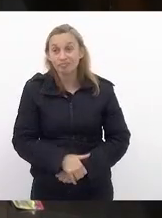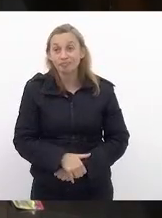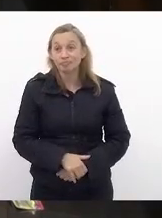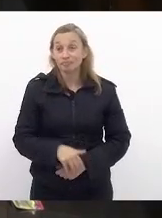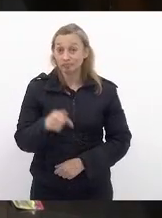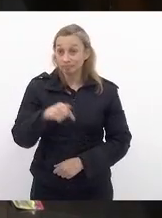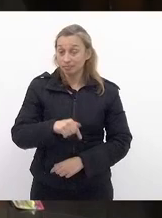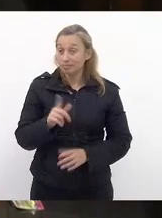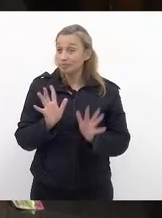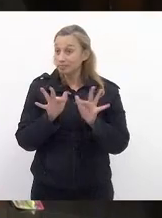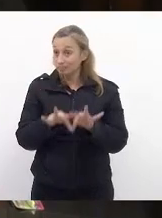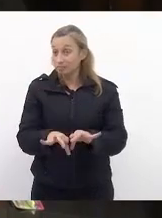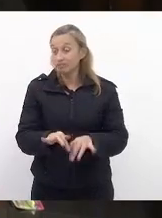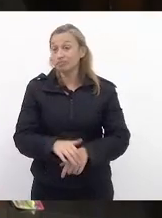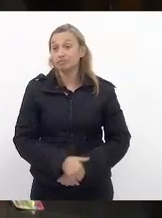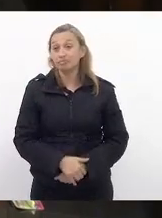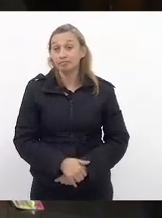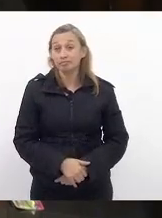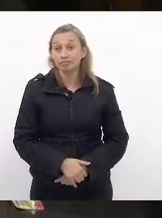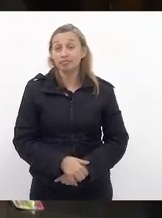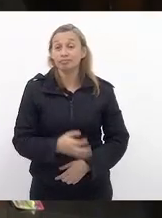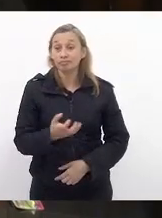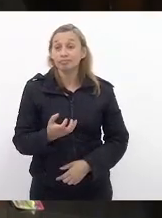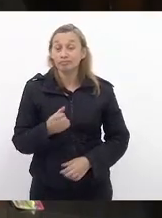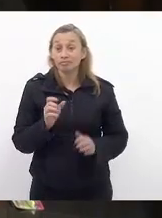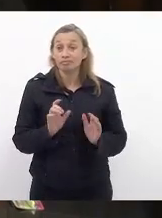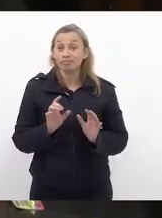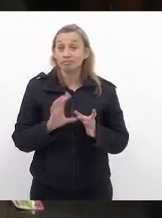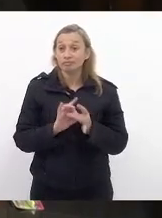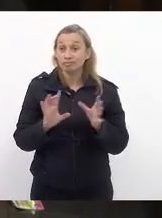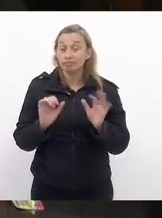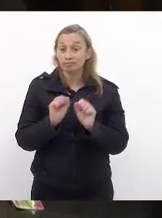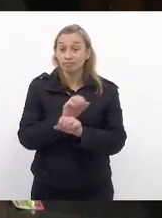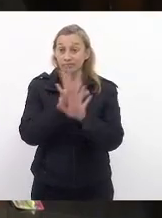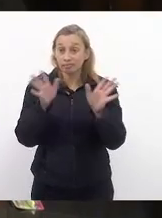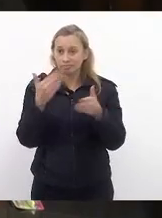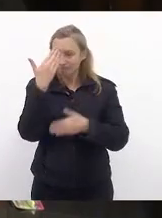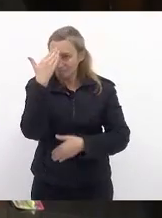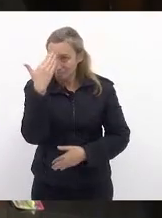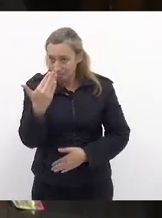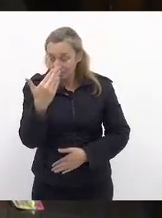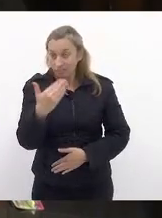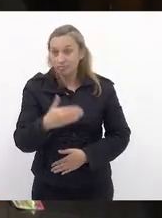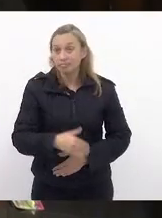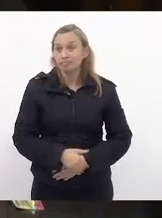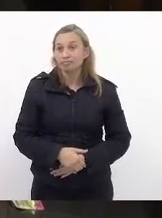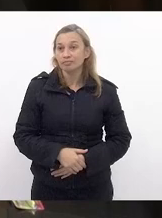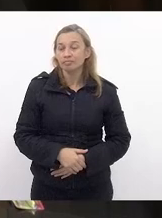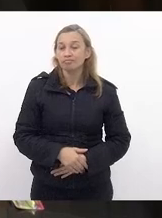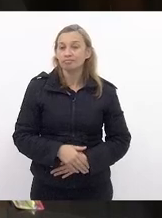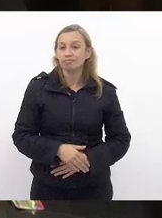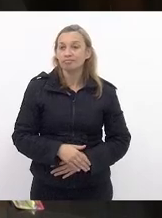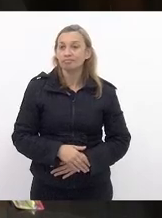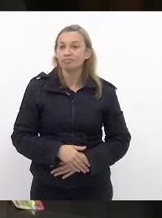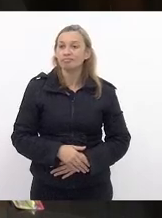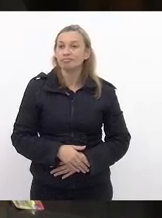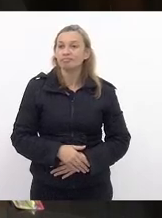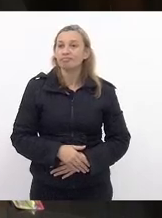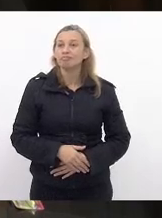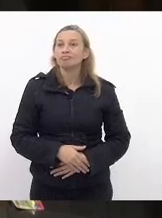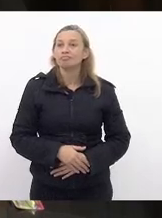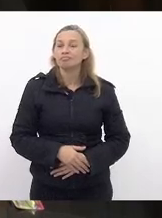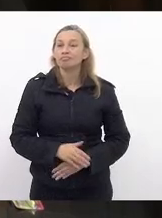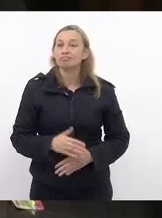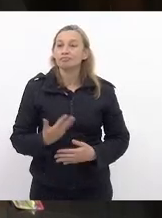e aqui para finalizar eu quero deixar bem claro Quero Agradecer do fundo do meu coração